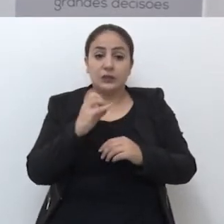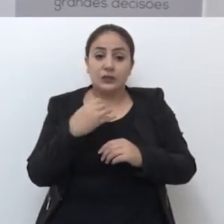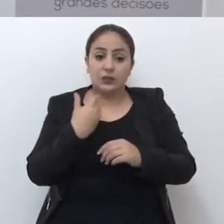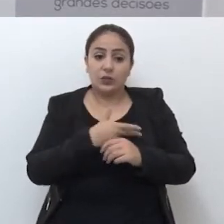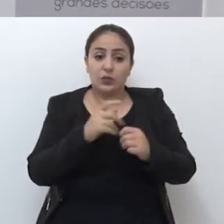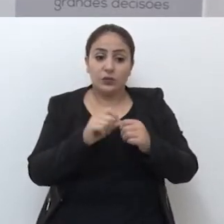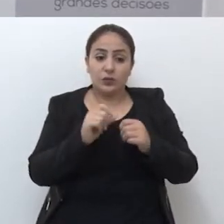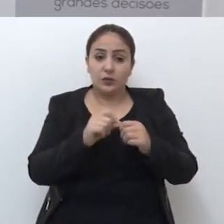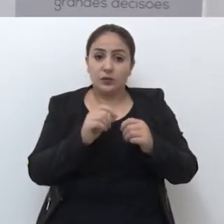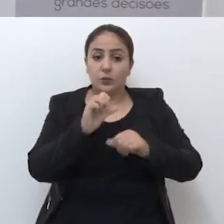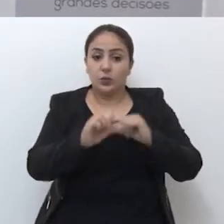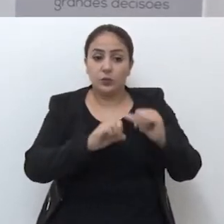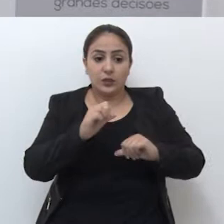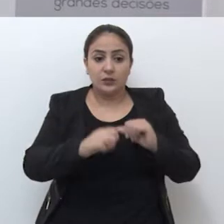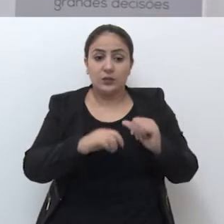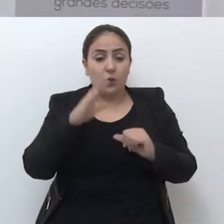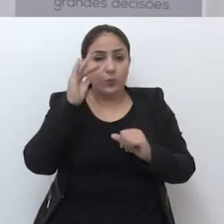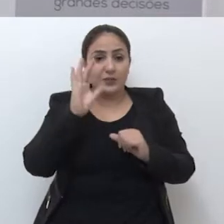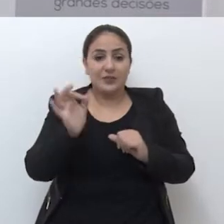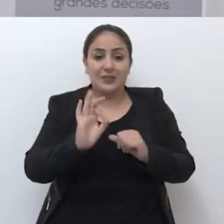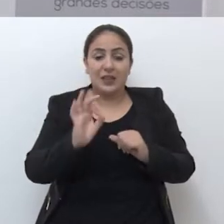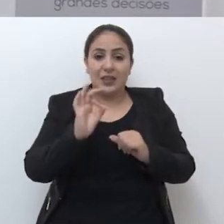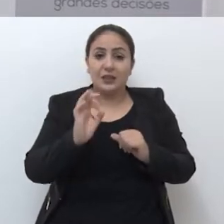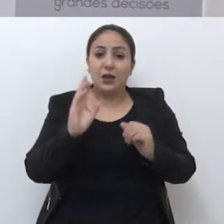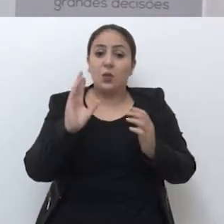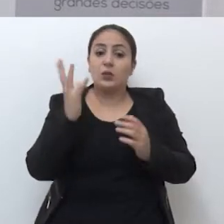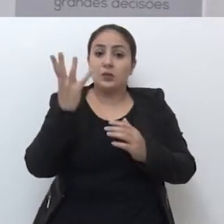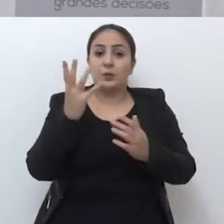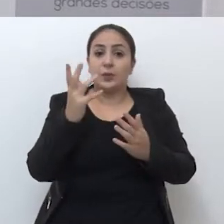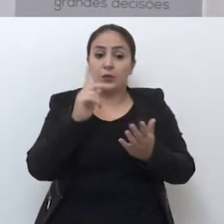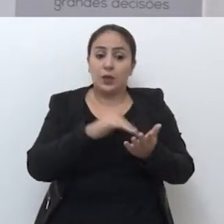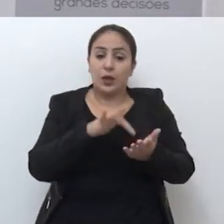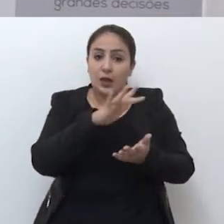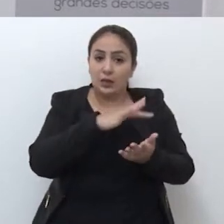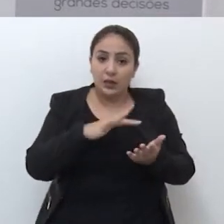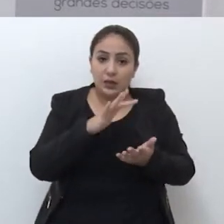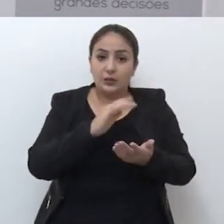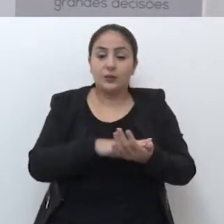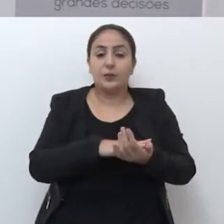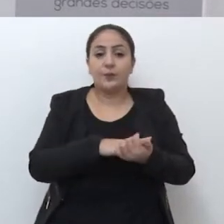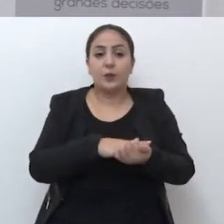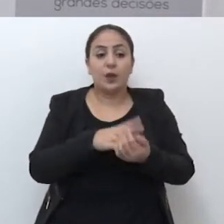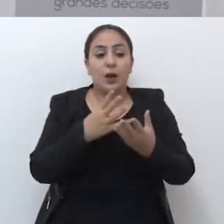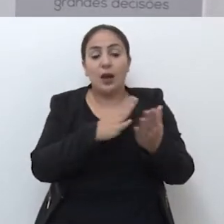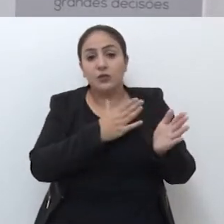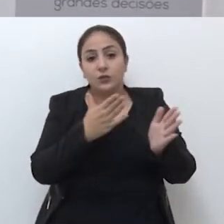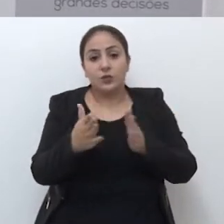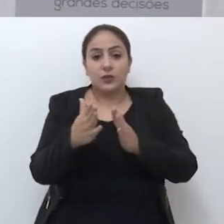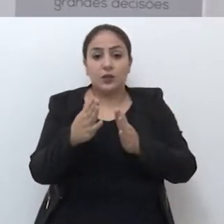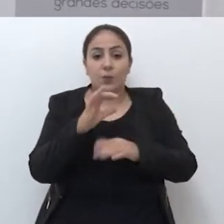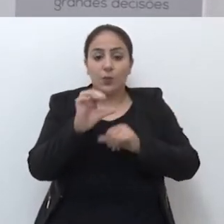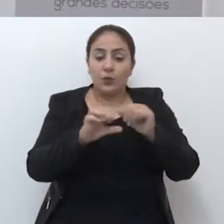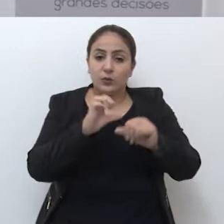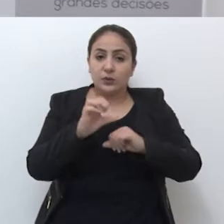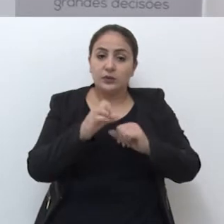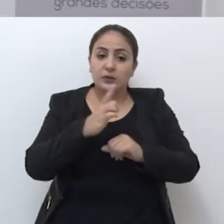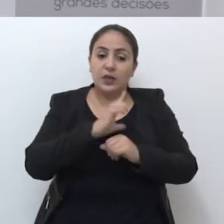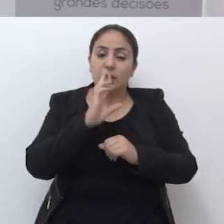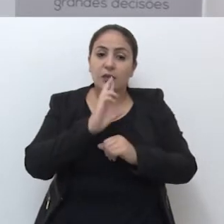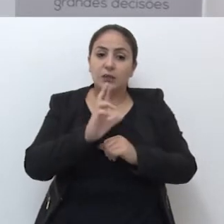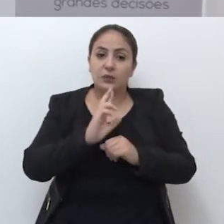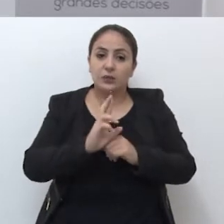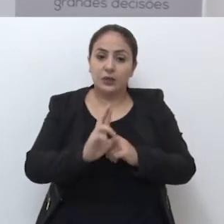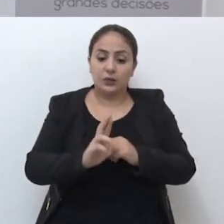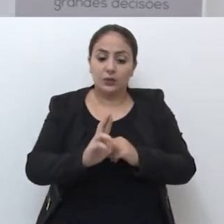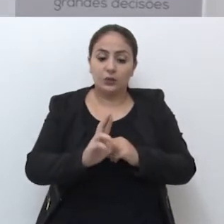e alterações sem observarmos as circunstâncias reais, concretas e aquilo que deu certo, muitas vezes essas mudanças levam